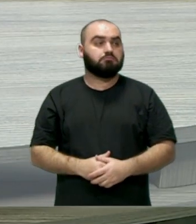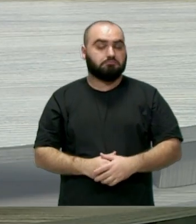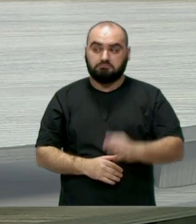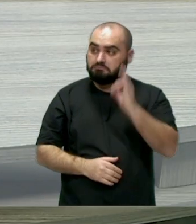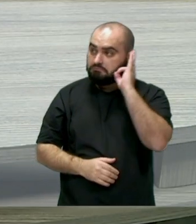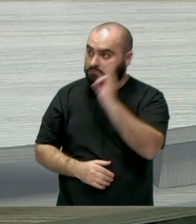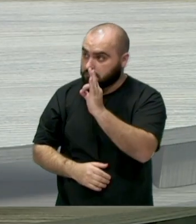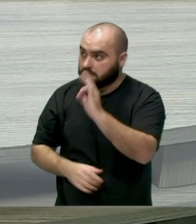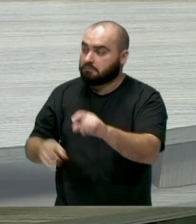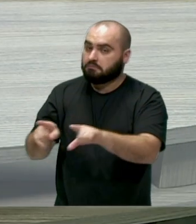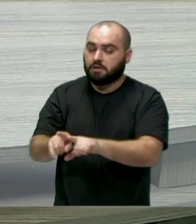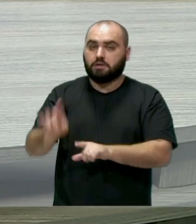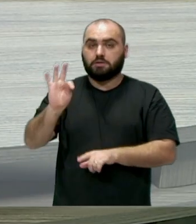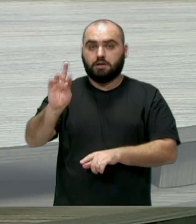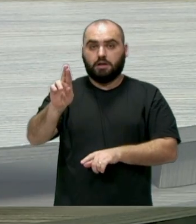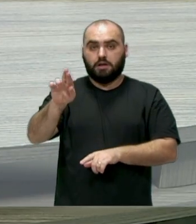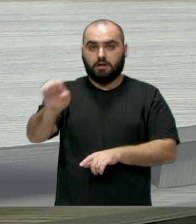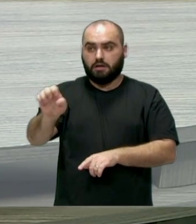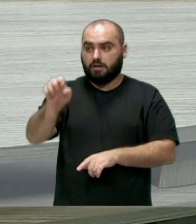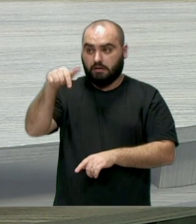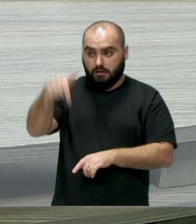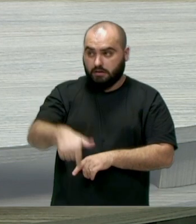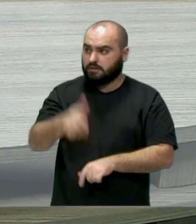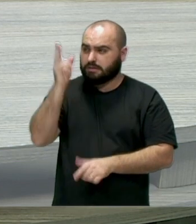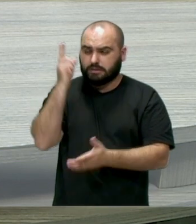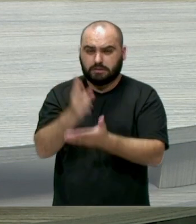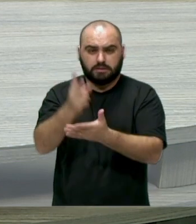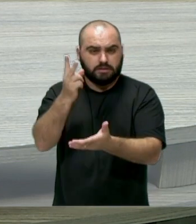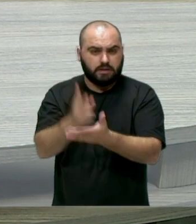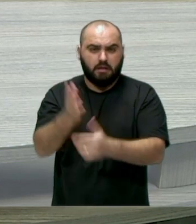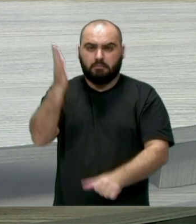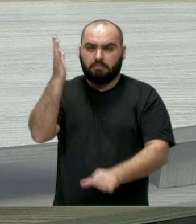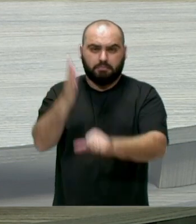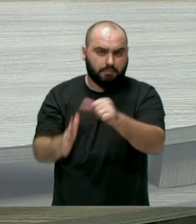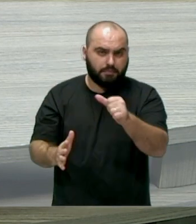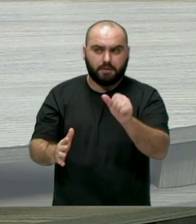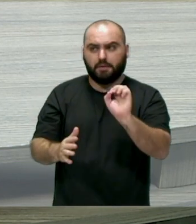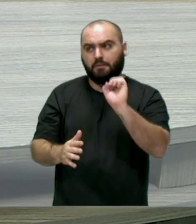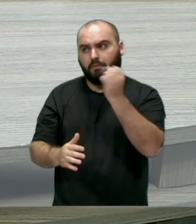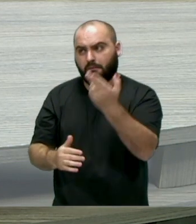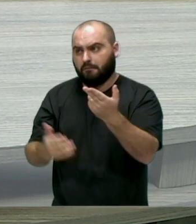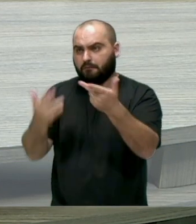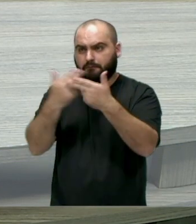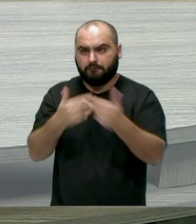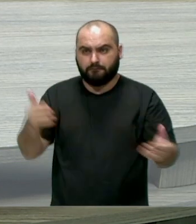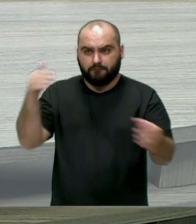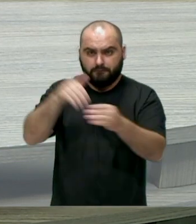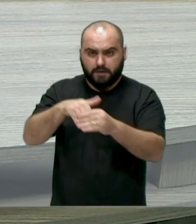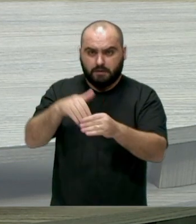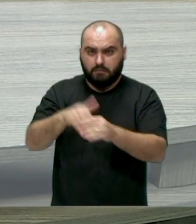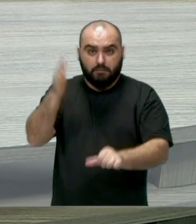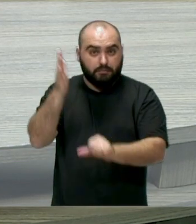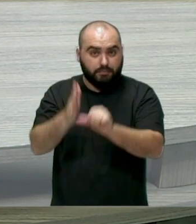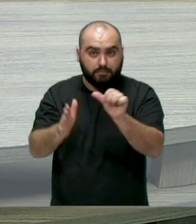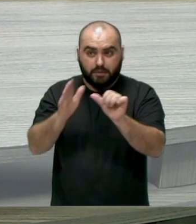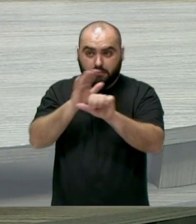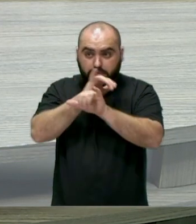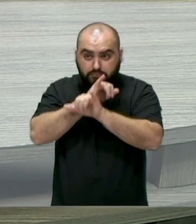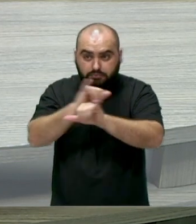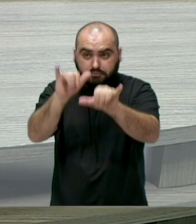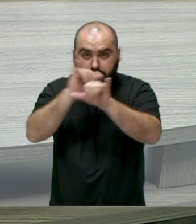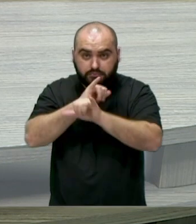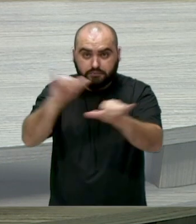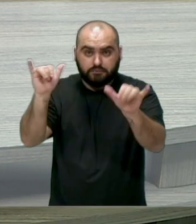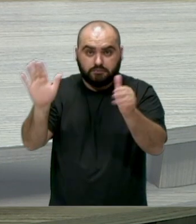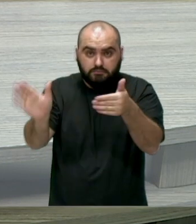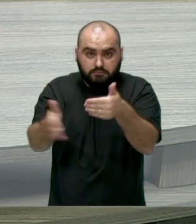TRE daqui, que sempre foi um dos primeiros, se não em várias eleições, o primeiro a divulgar, a fechar a